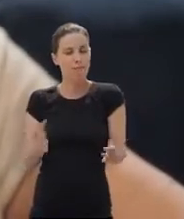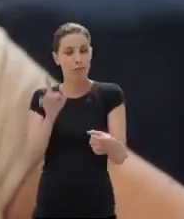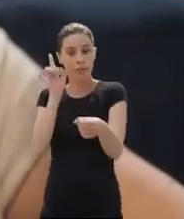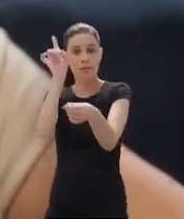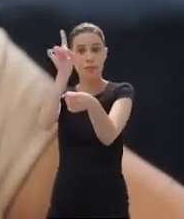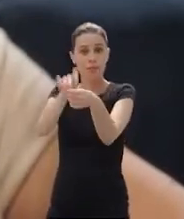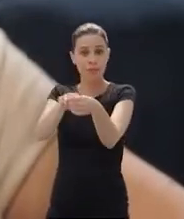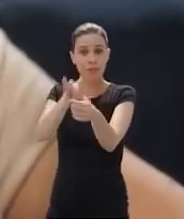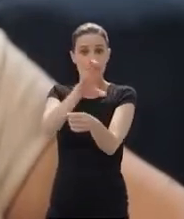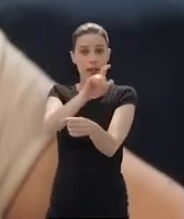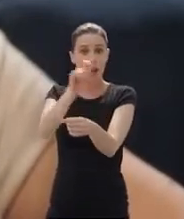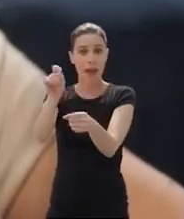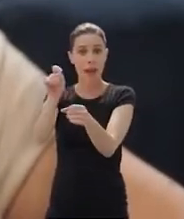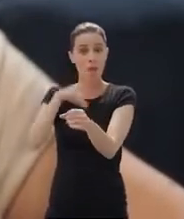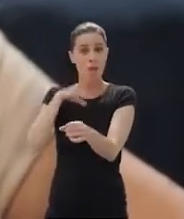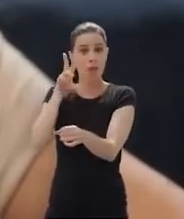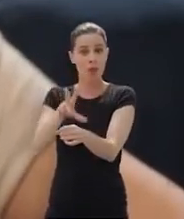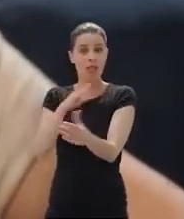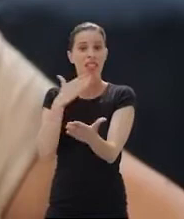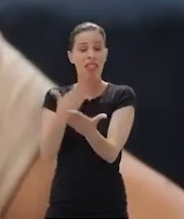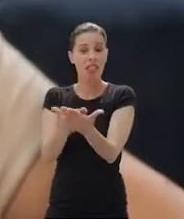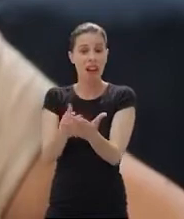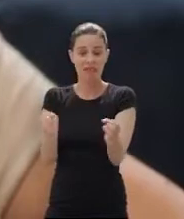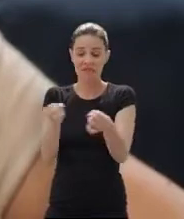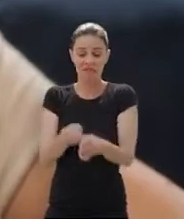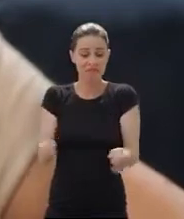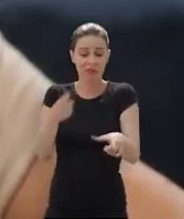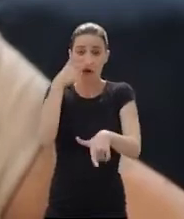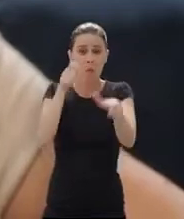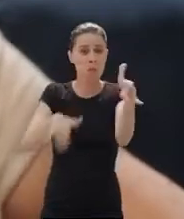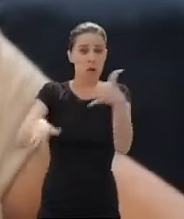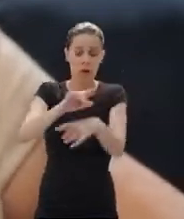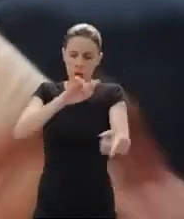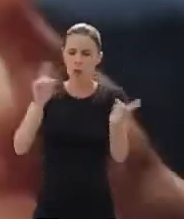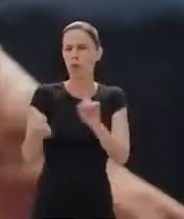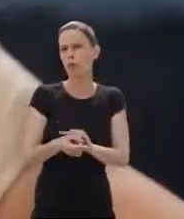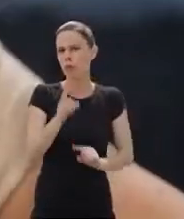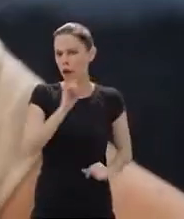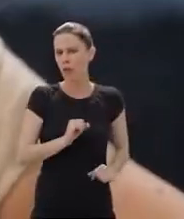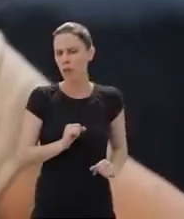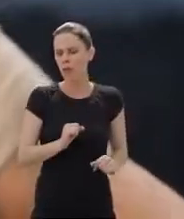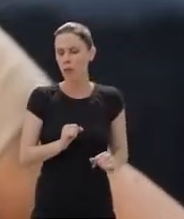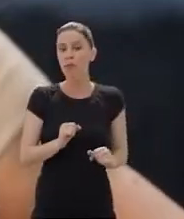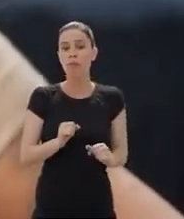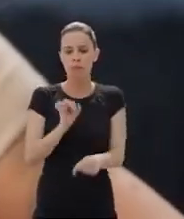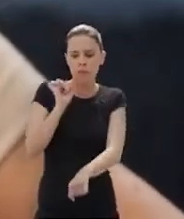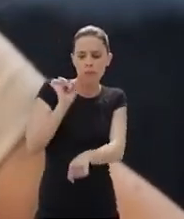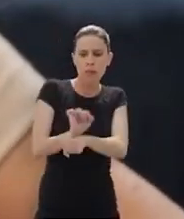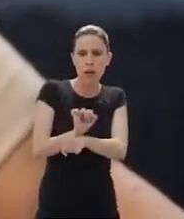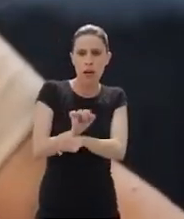a Adesão de Portugal à CEE não serviu carrinhos né e seu povo por contraste